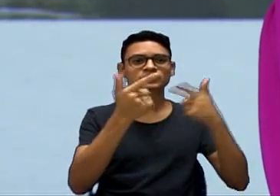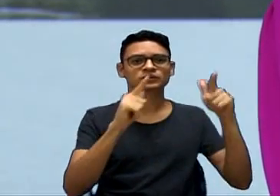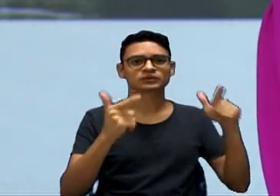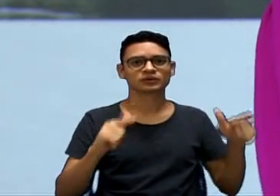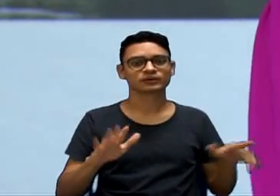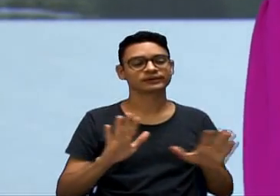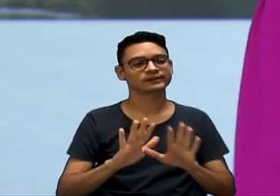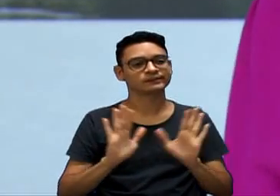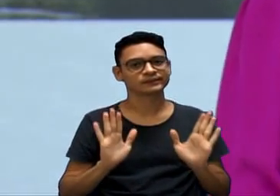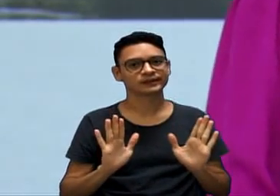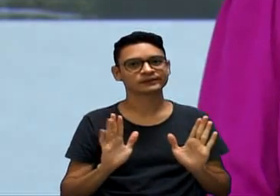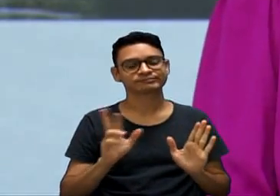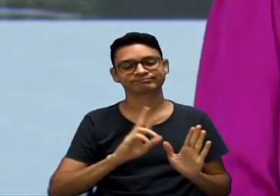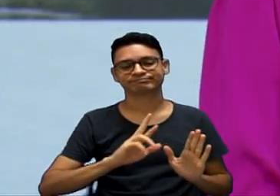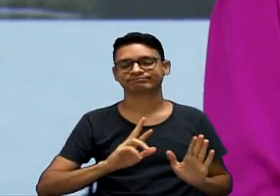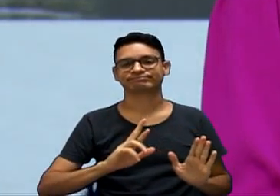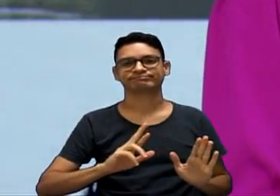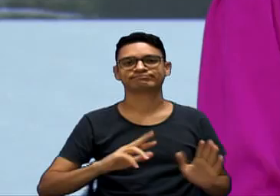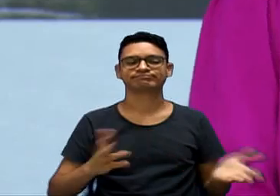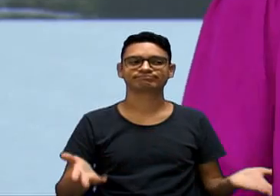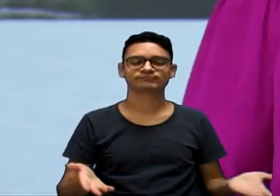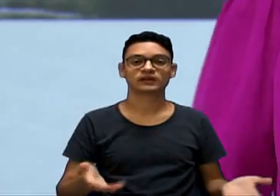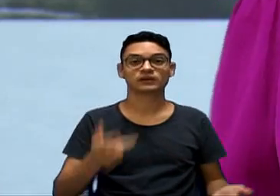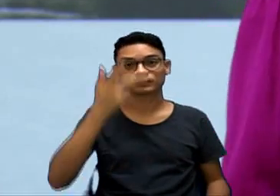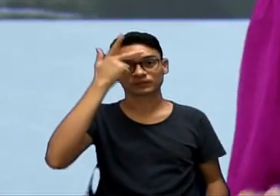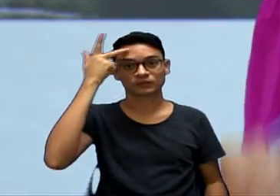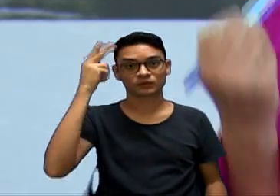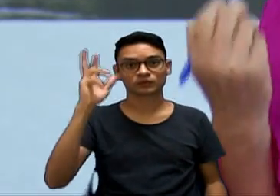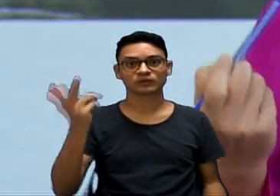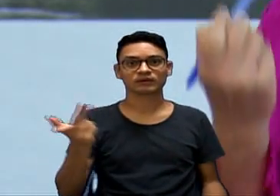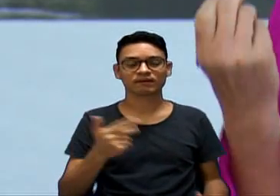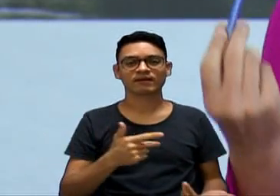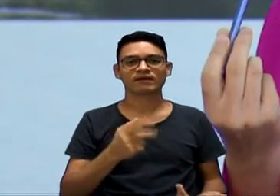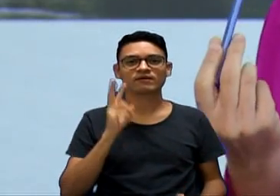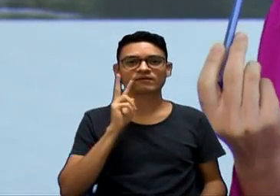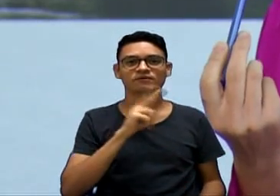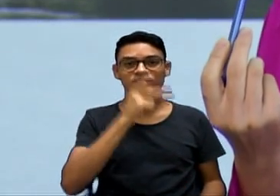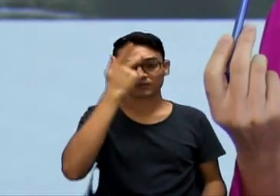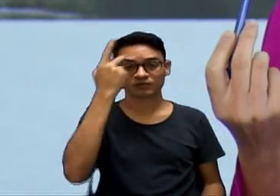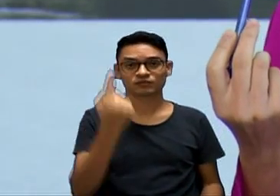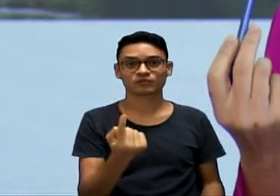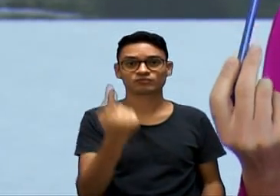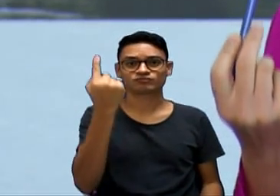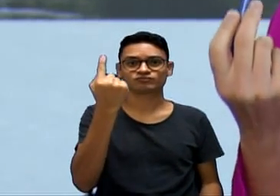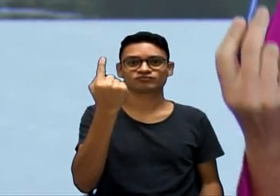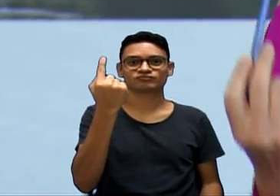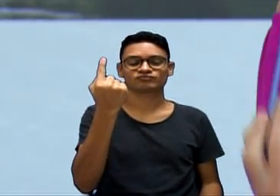mas não. E daí coloca a irresponsabilidade. A ação de um indivíduo